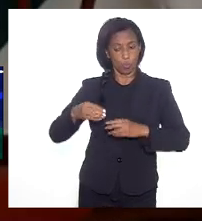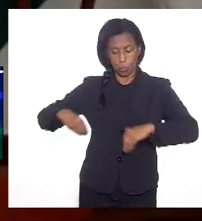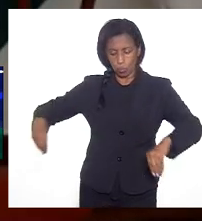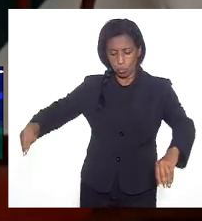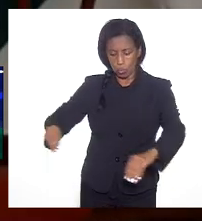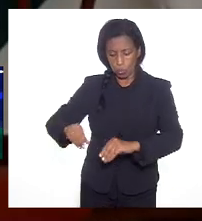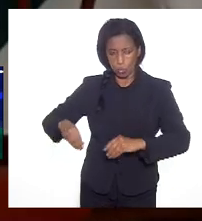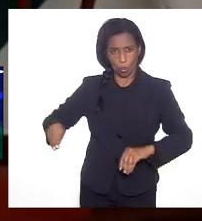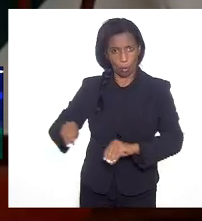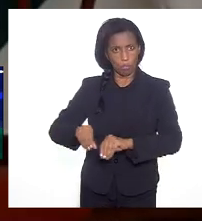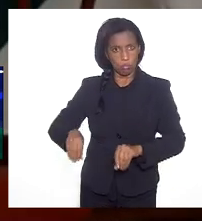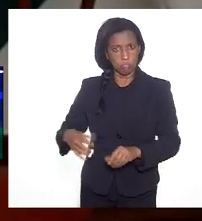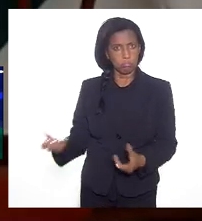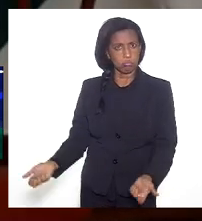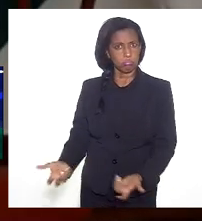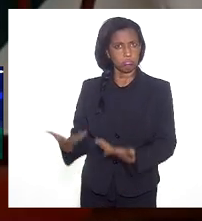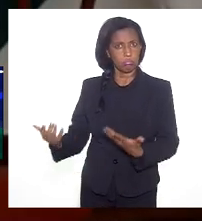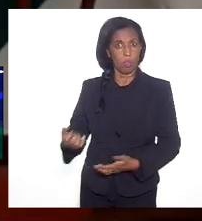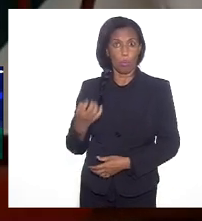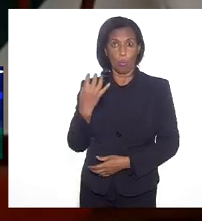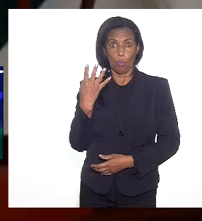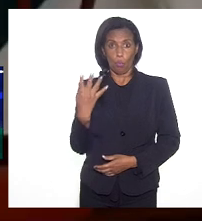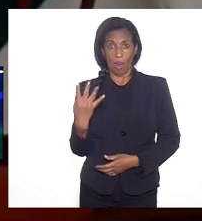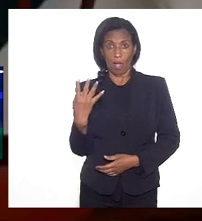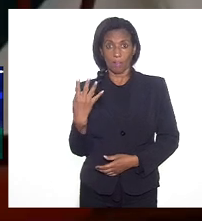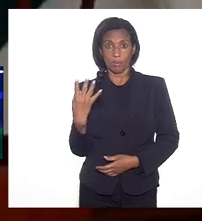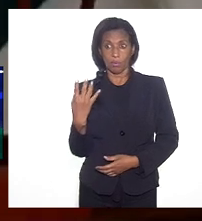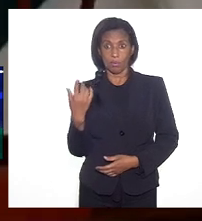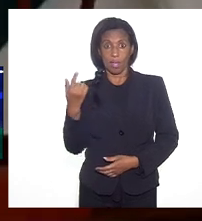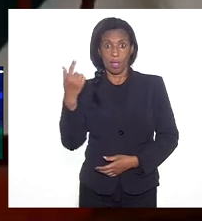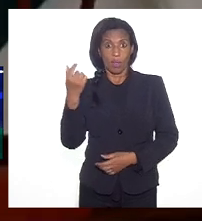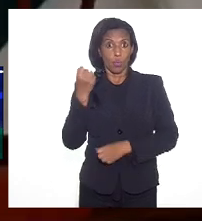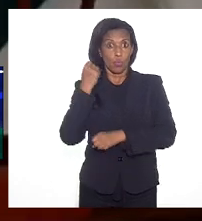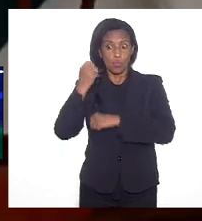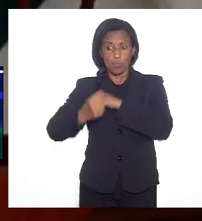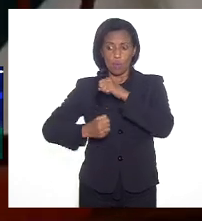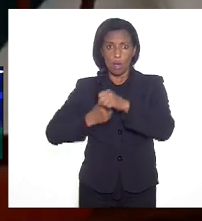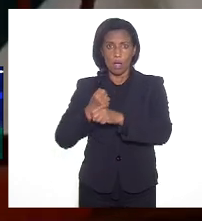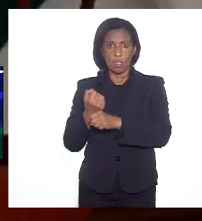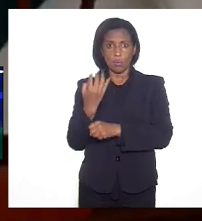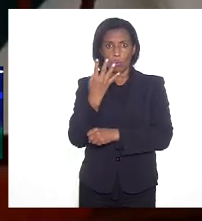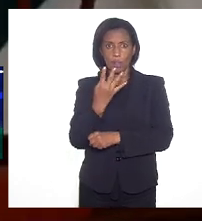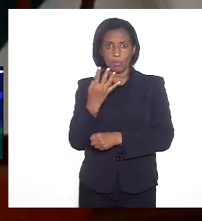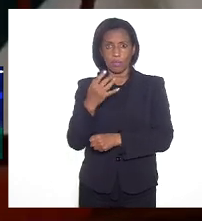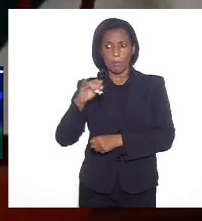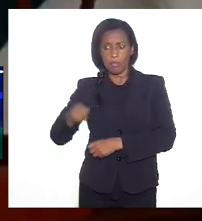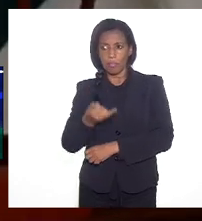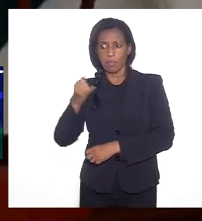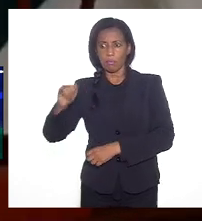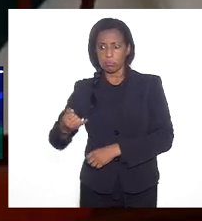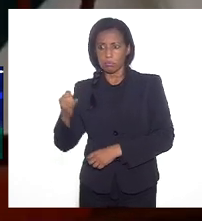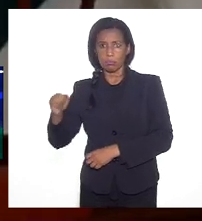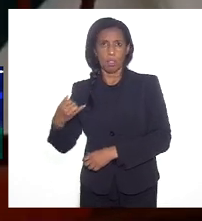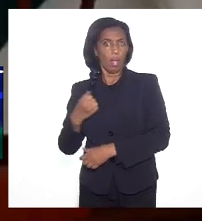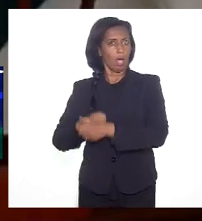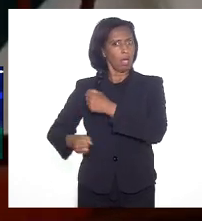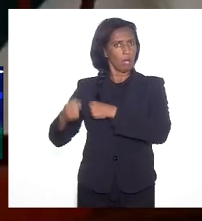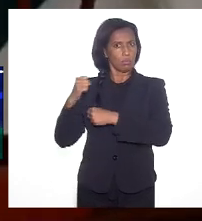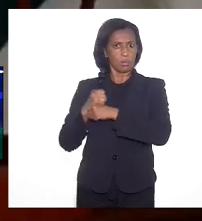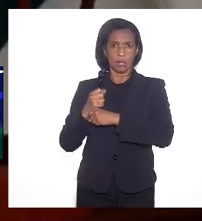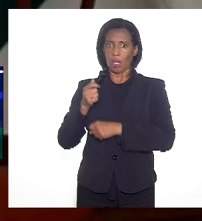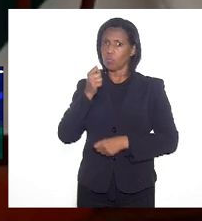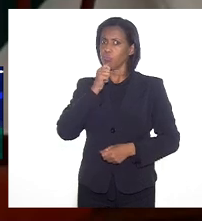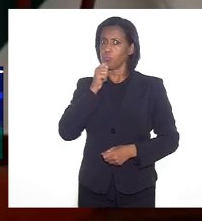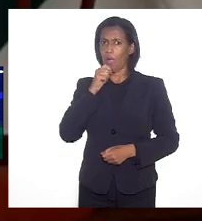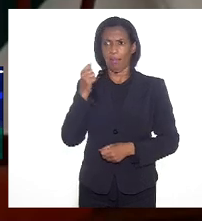numa produção quatro vezes ao ano coisa que era impossível alguns anos atrás até